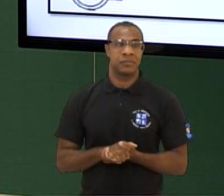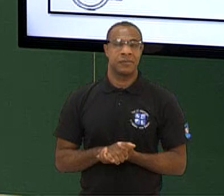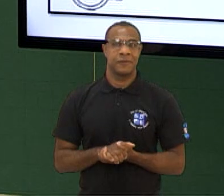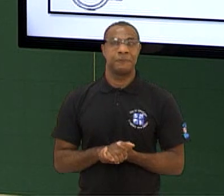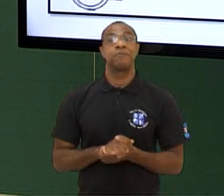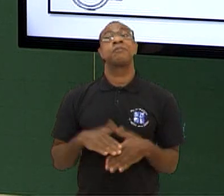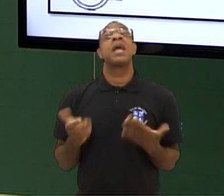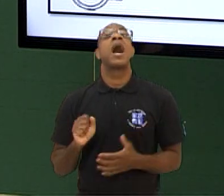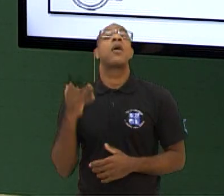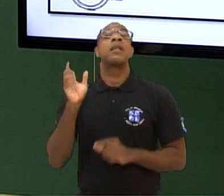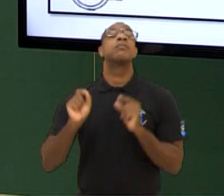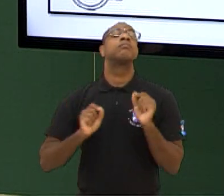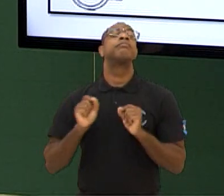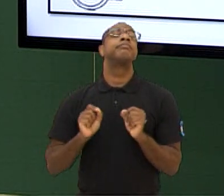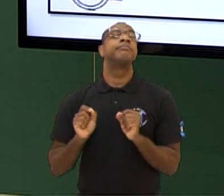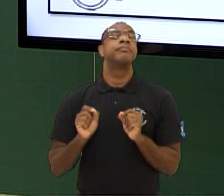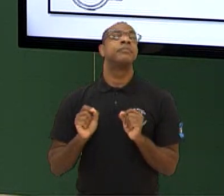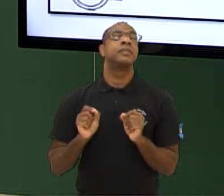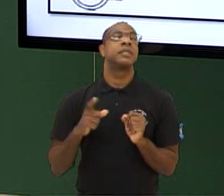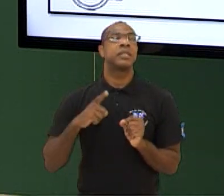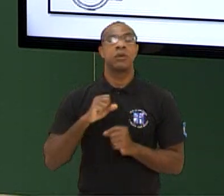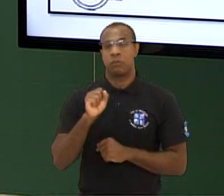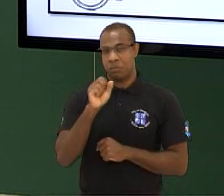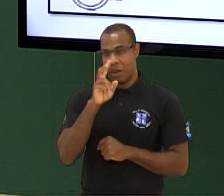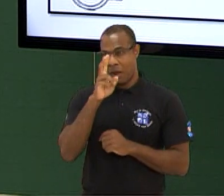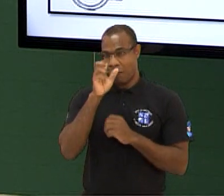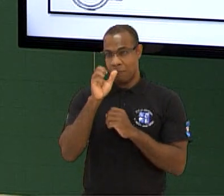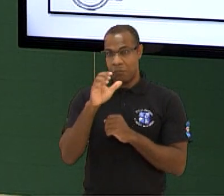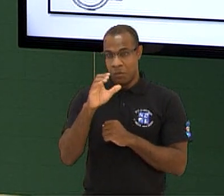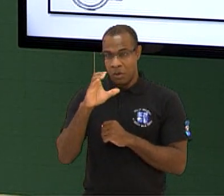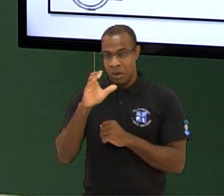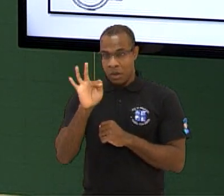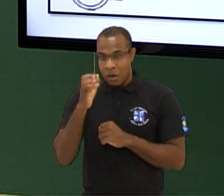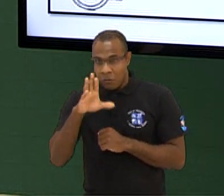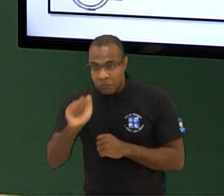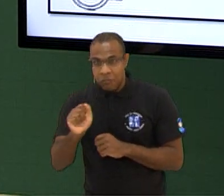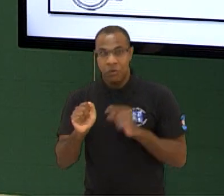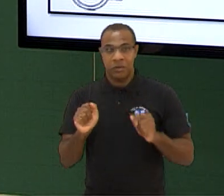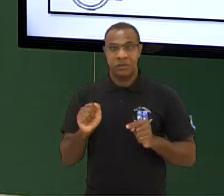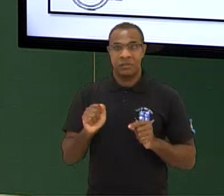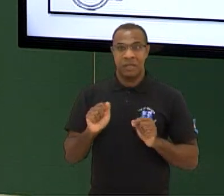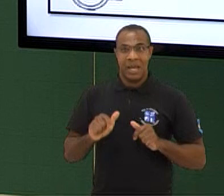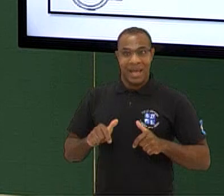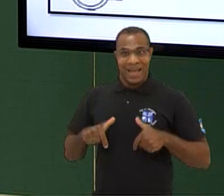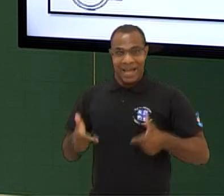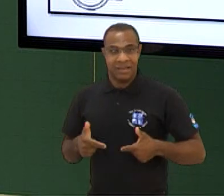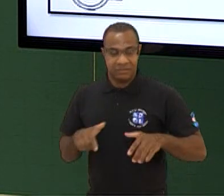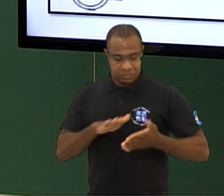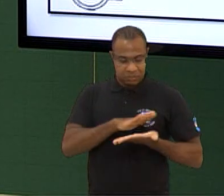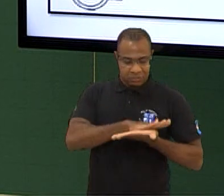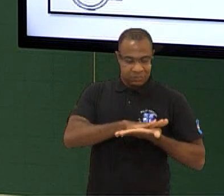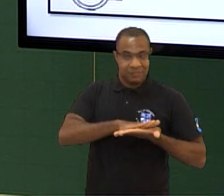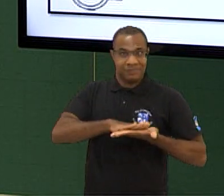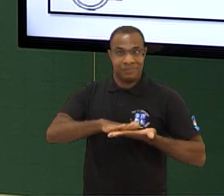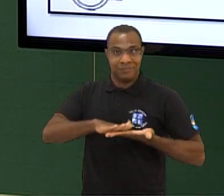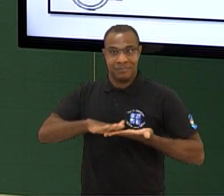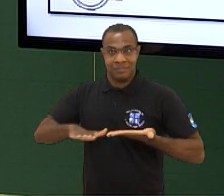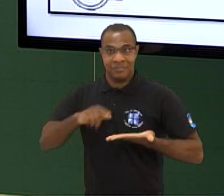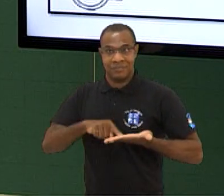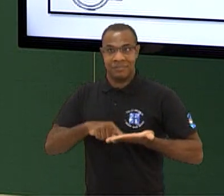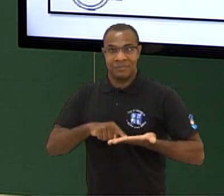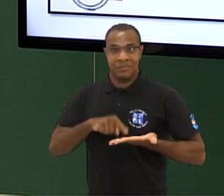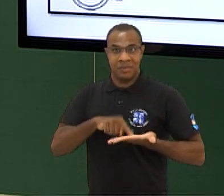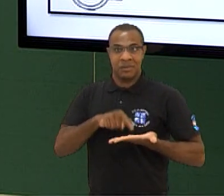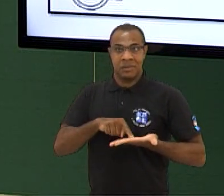reação. Então, o que acontece? Você tem uma força de ação, uma ação sobre o solo, e o solo vai reagir sobre o